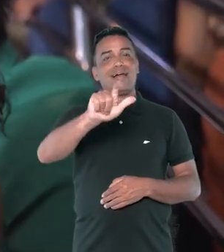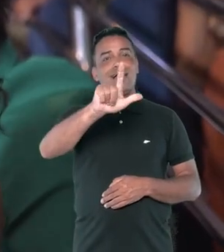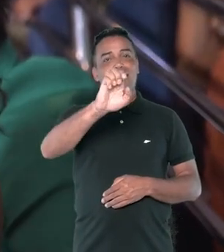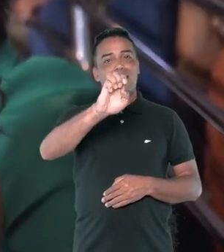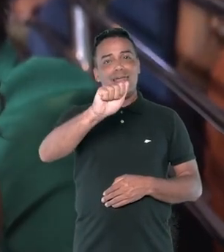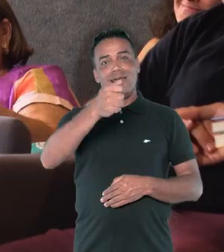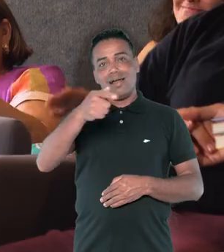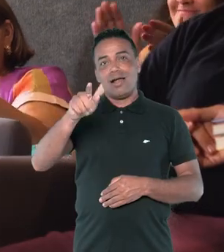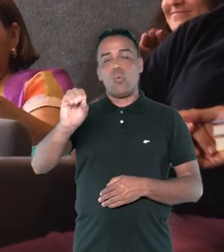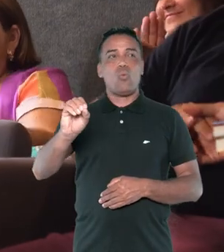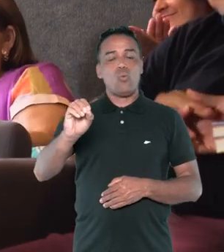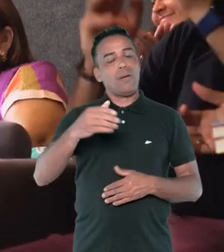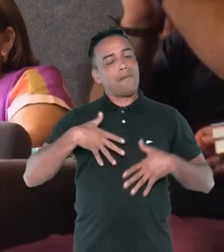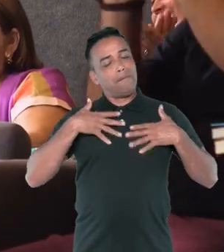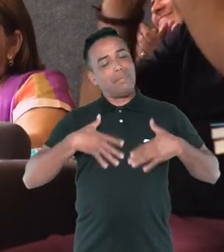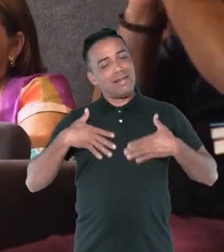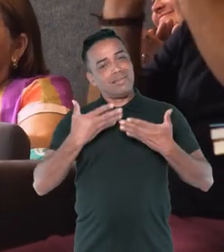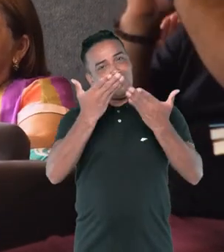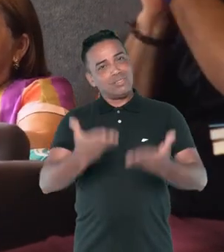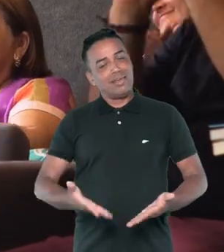Gente, um bate-palma.